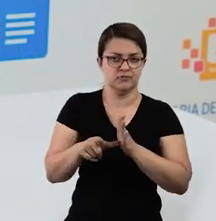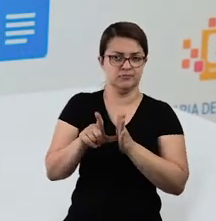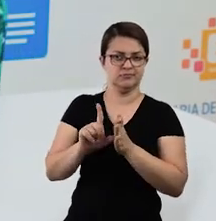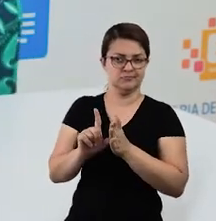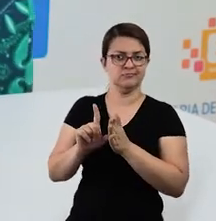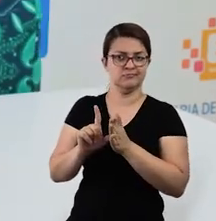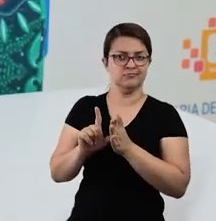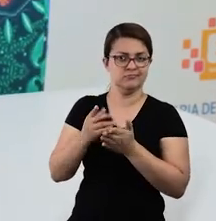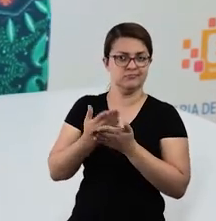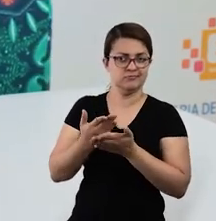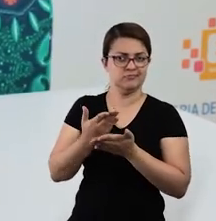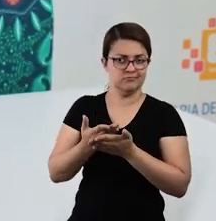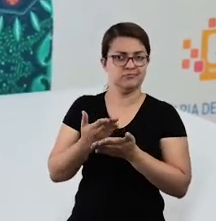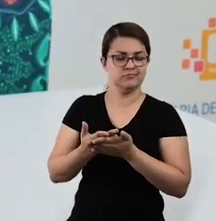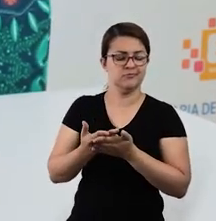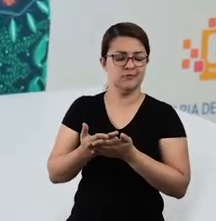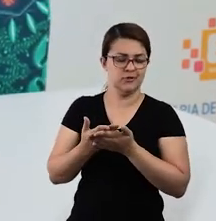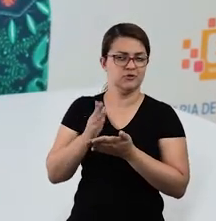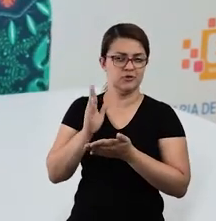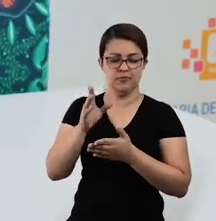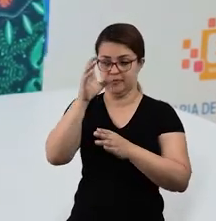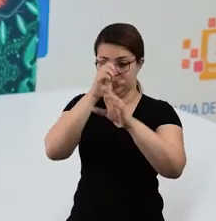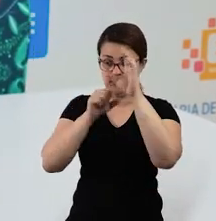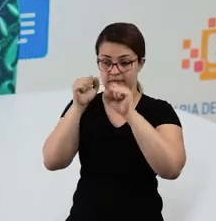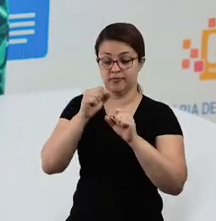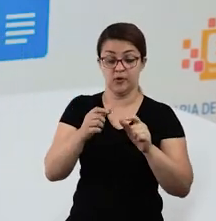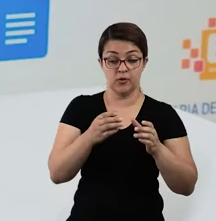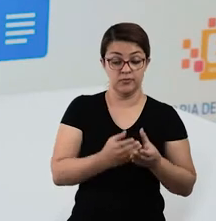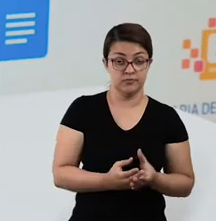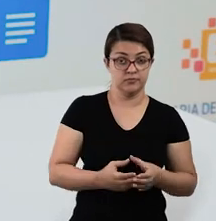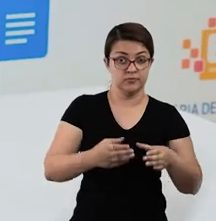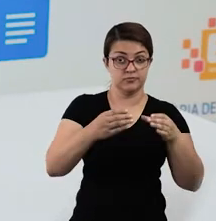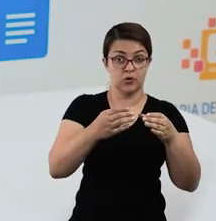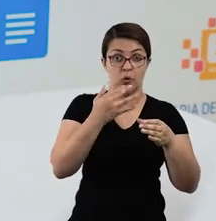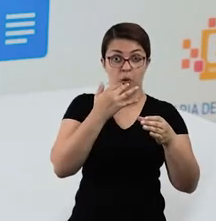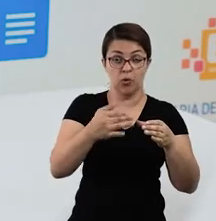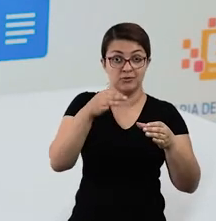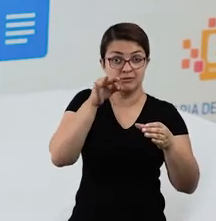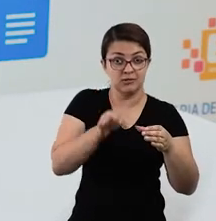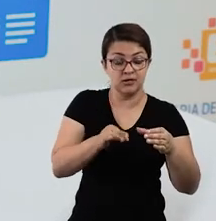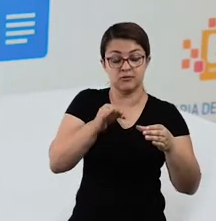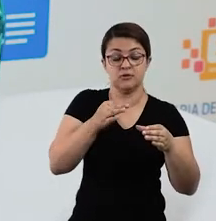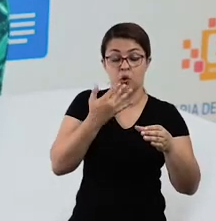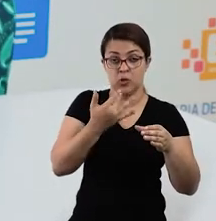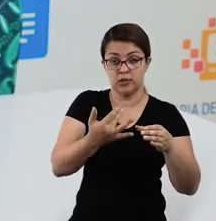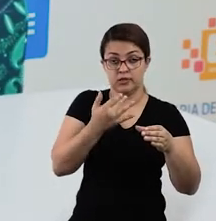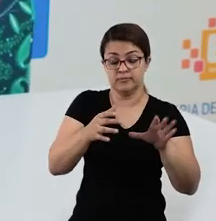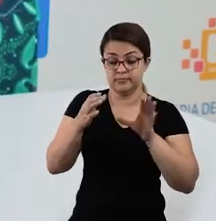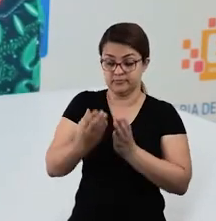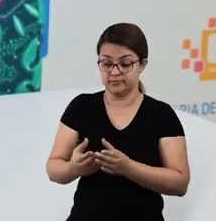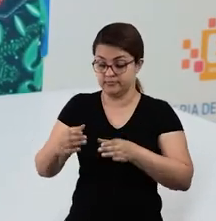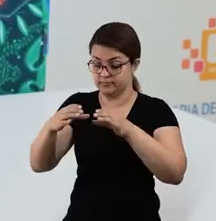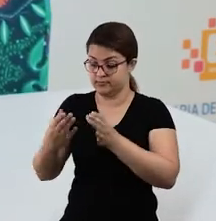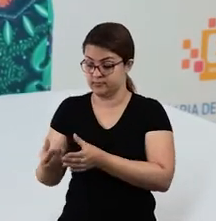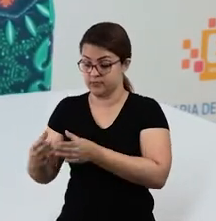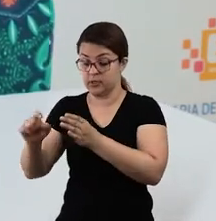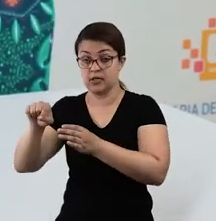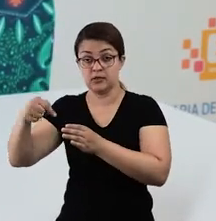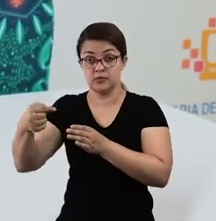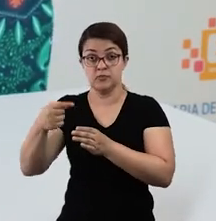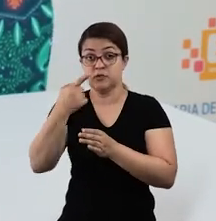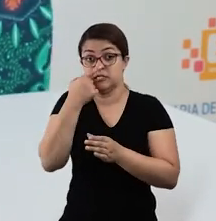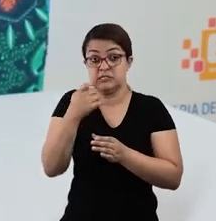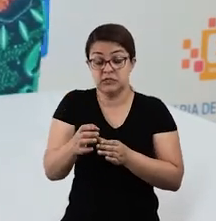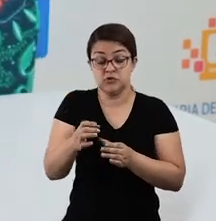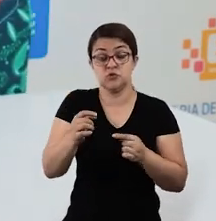semana passada. Na figura abaixo, pinte os tambores, cada um com a sua cor. E depois, ligue cada tipo de lixo